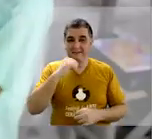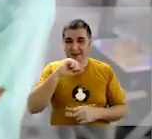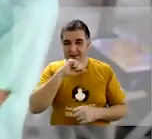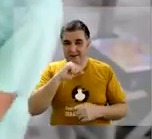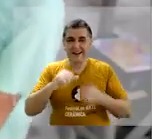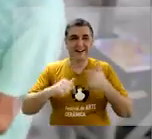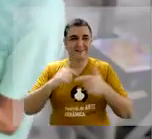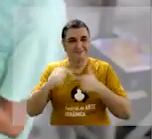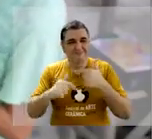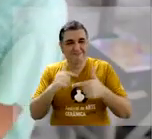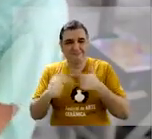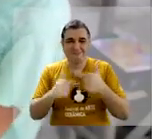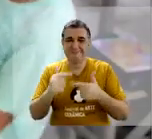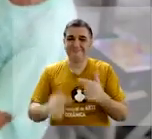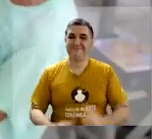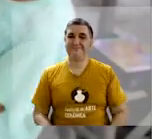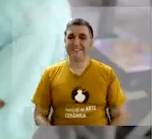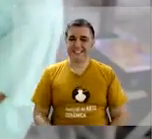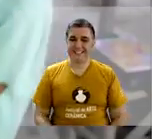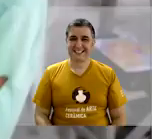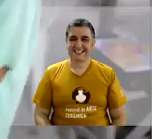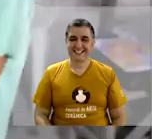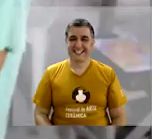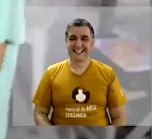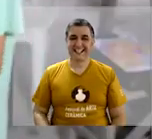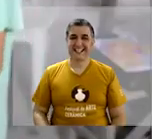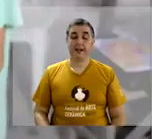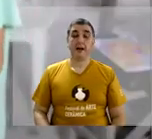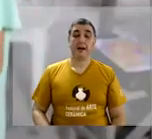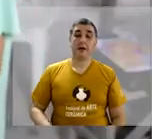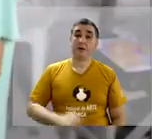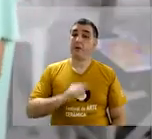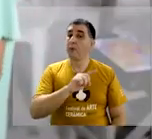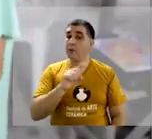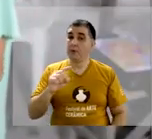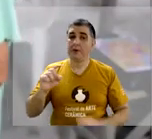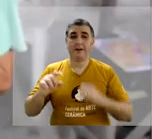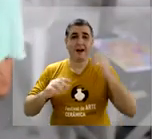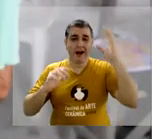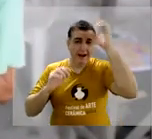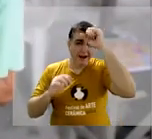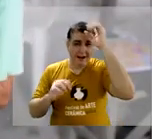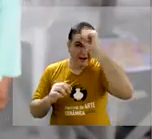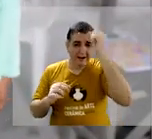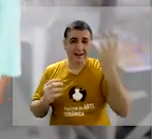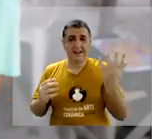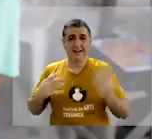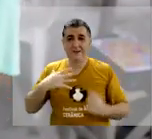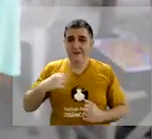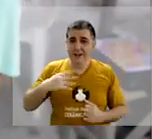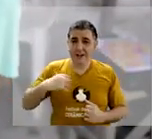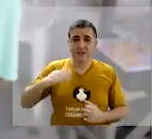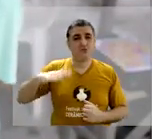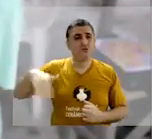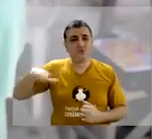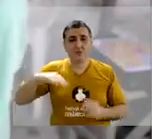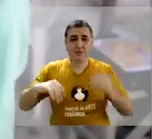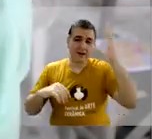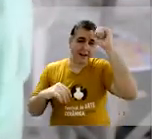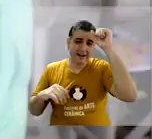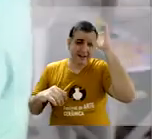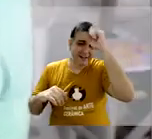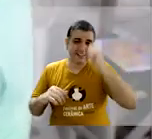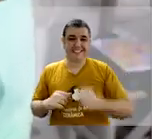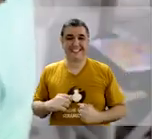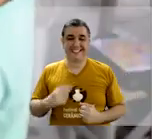somos 5 irmãs, todas 5. Aprendeu a fazer todo mundo, naquela época, era com 7 anos, a gente já estudava,